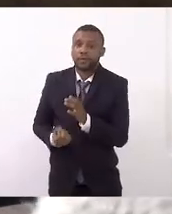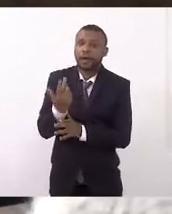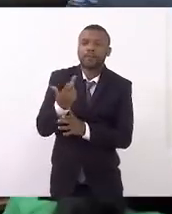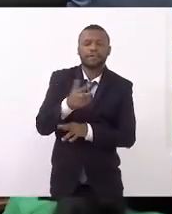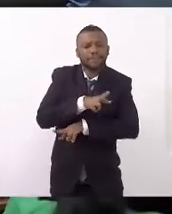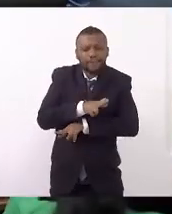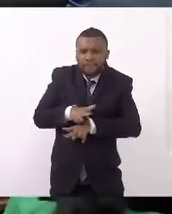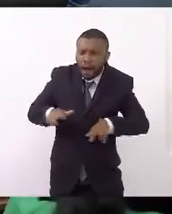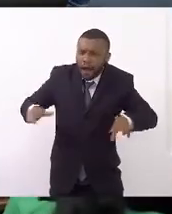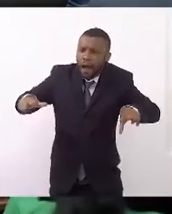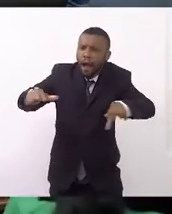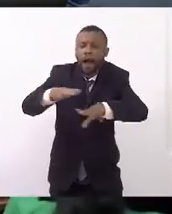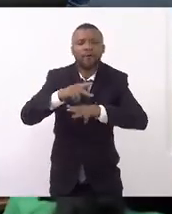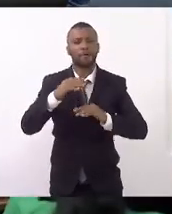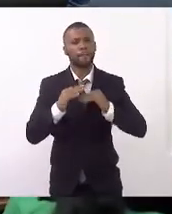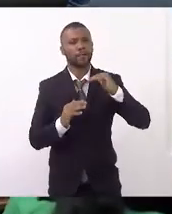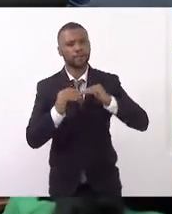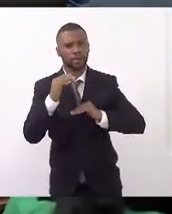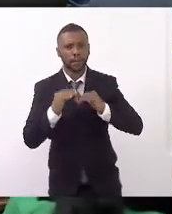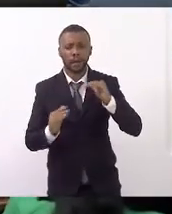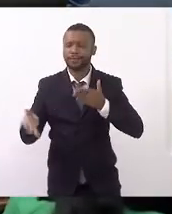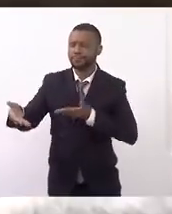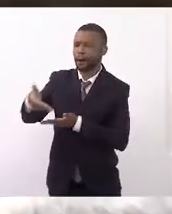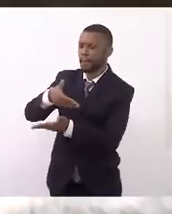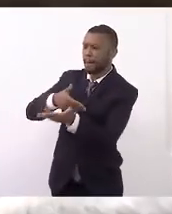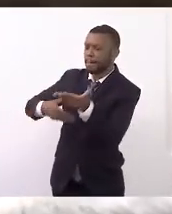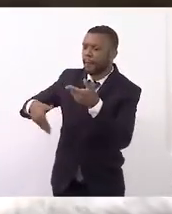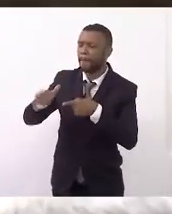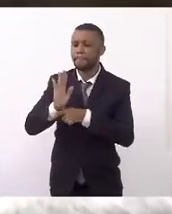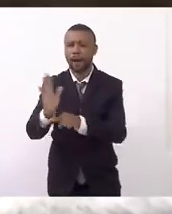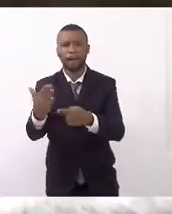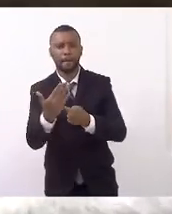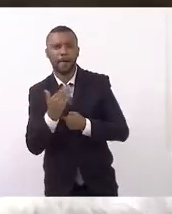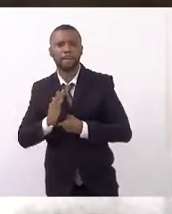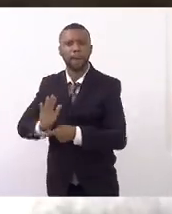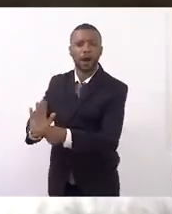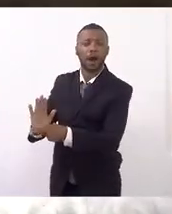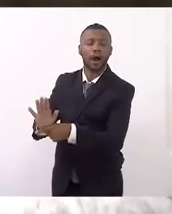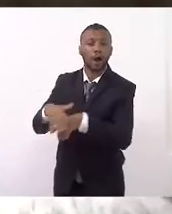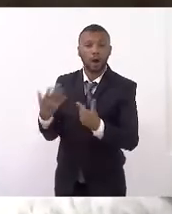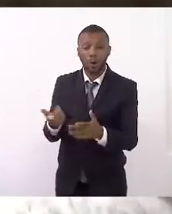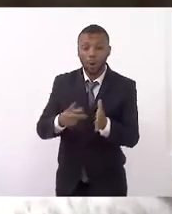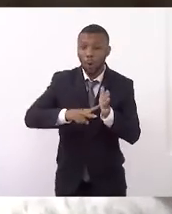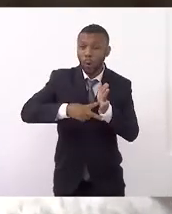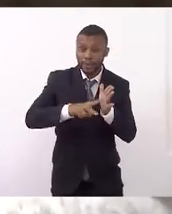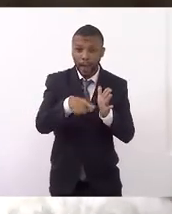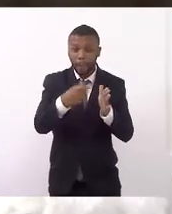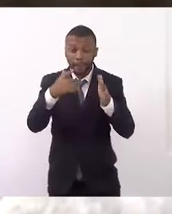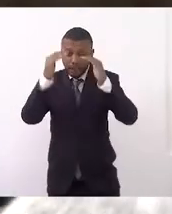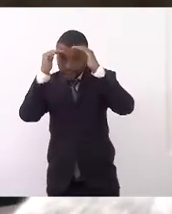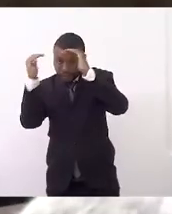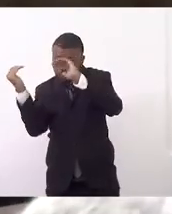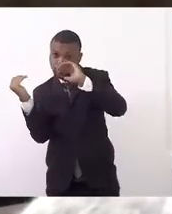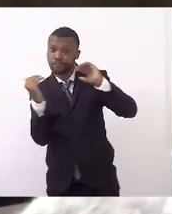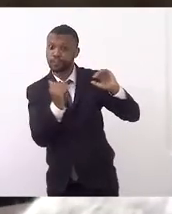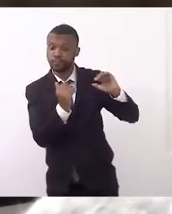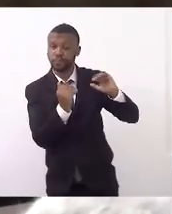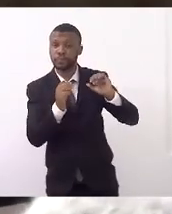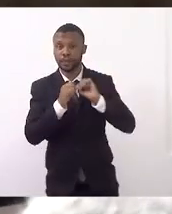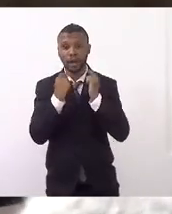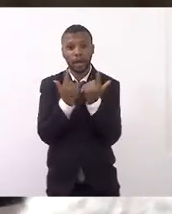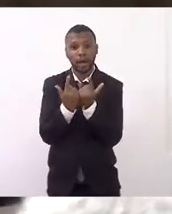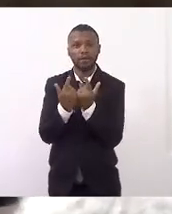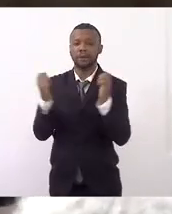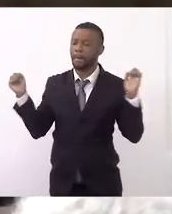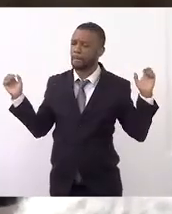mãos. E se isso não tivesse acontecido, o CEP, que é profundamente respeitado por essa casa, estaria aqui